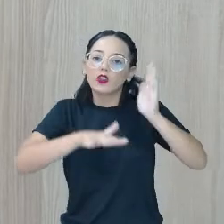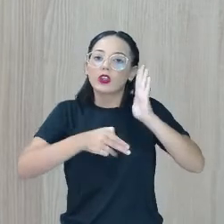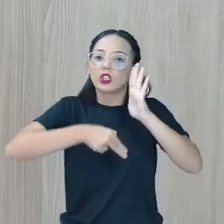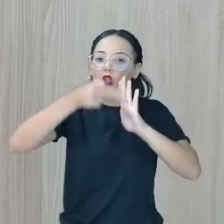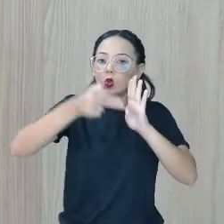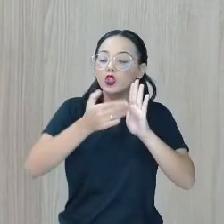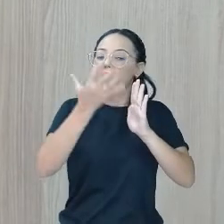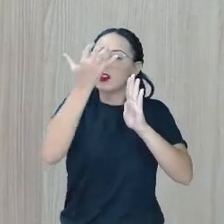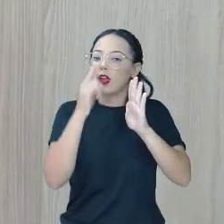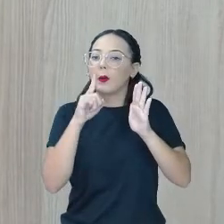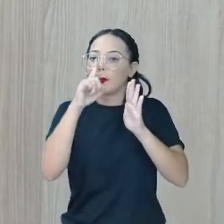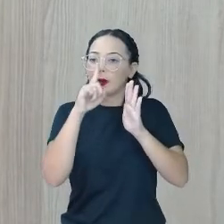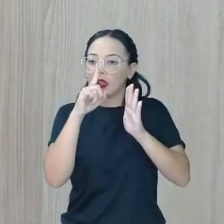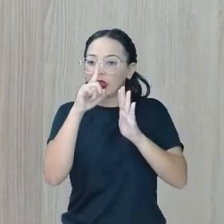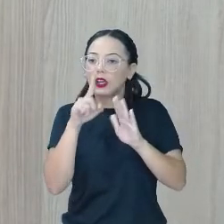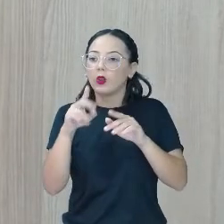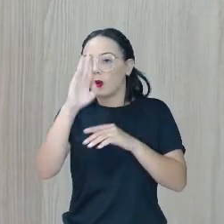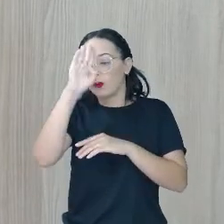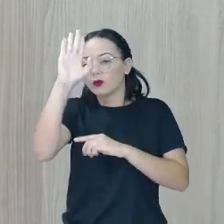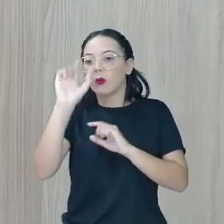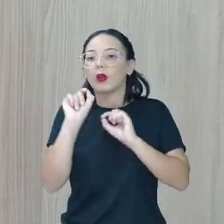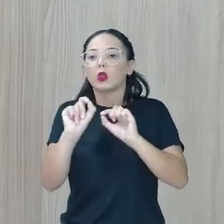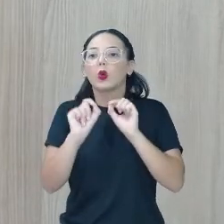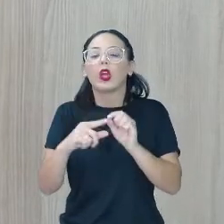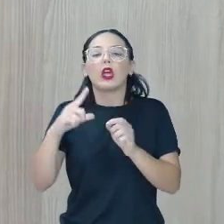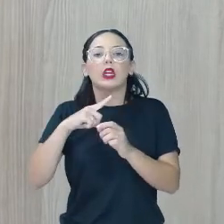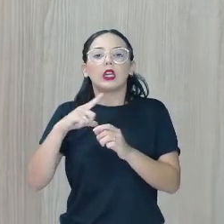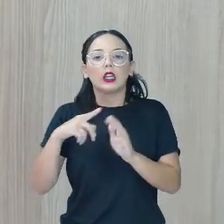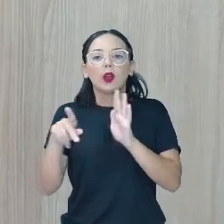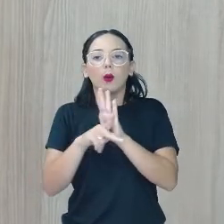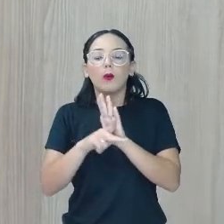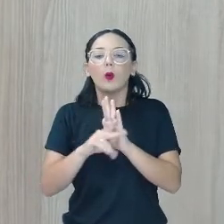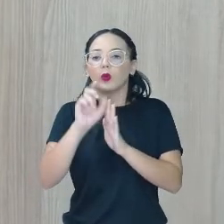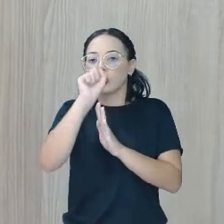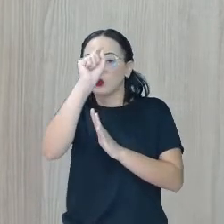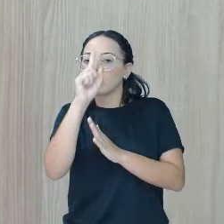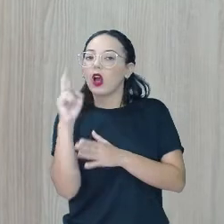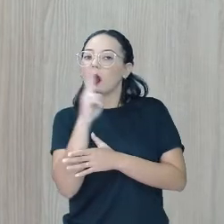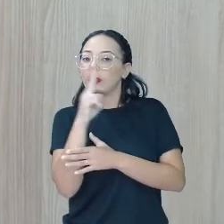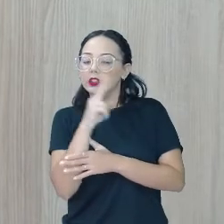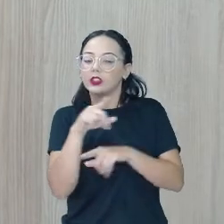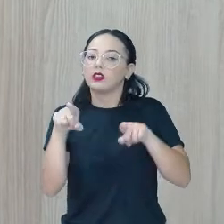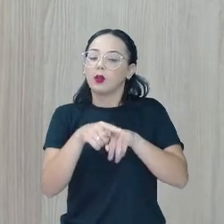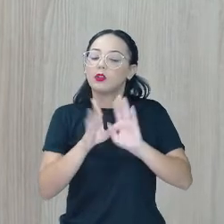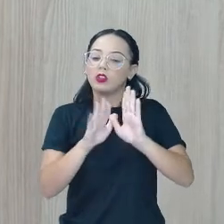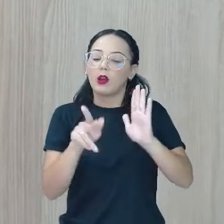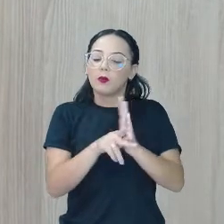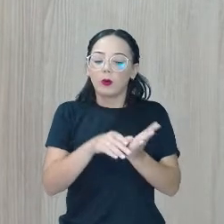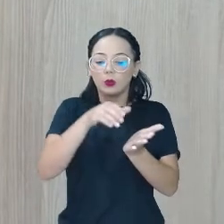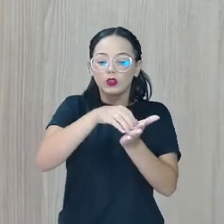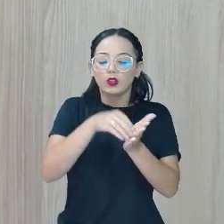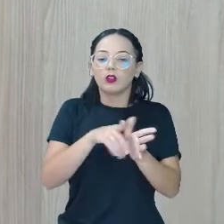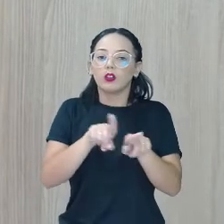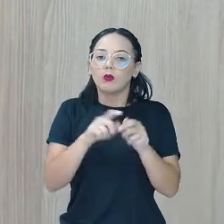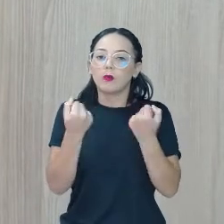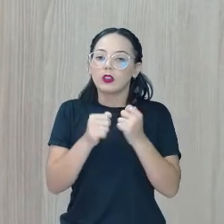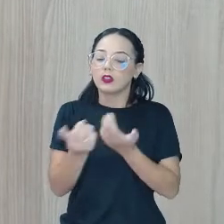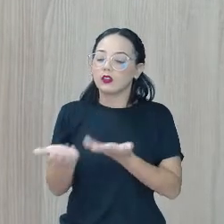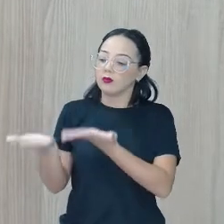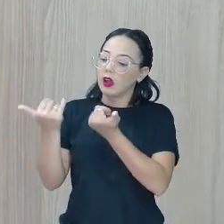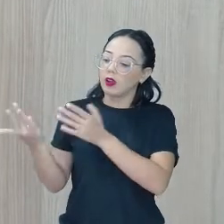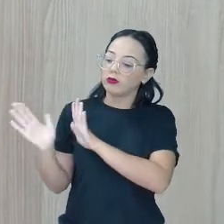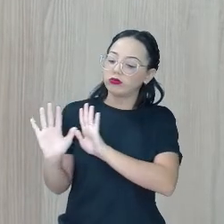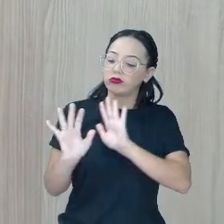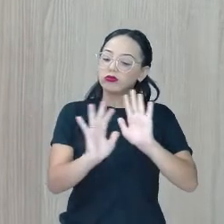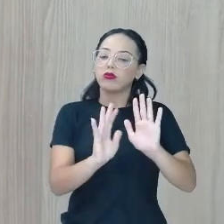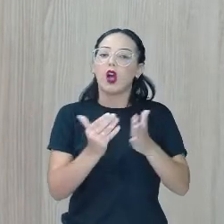alto risco, principalmente em hospitais que atendem emergências, eles têm o seu próprio banco de sangue e também que precisam de pessoas que possam